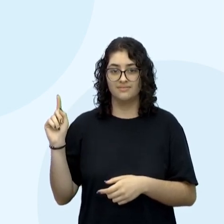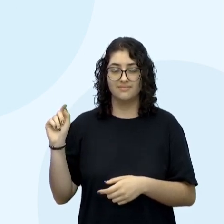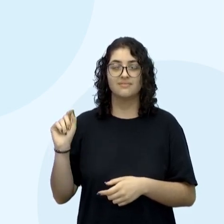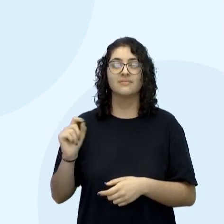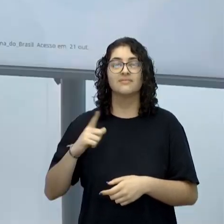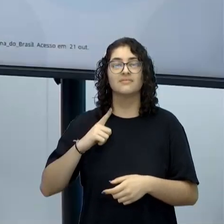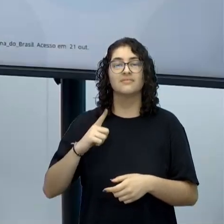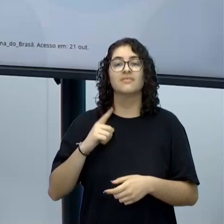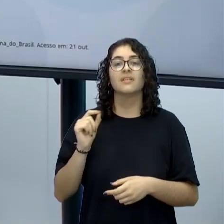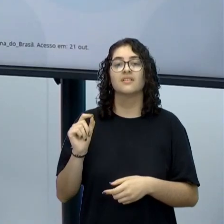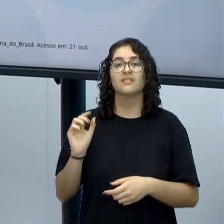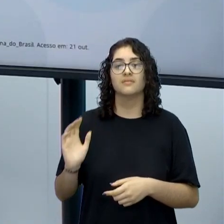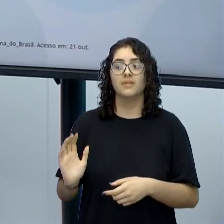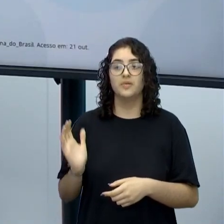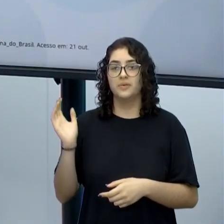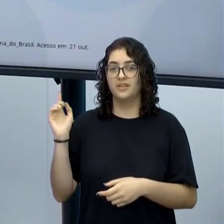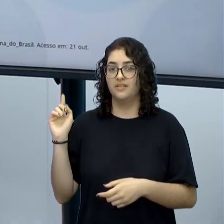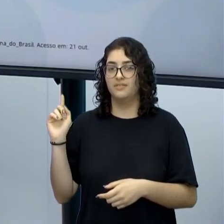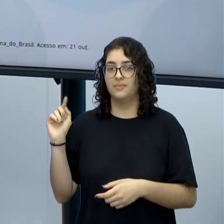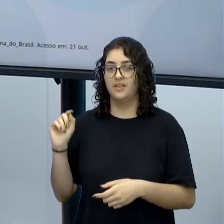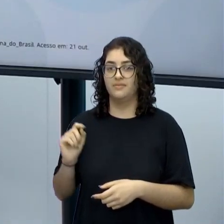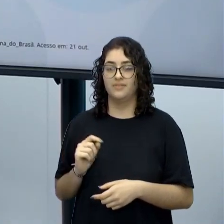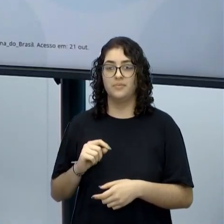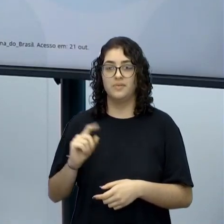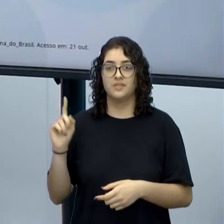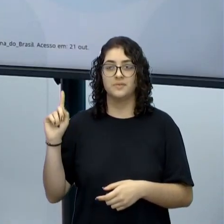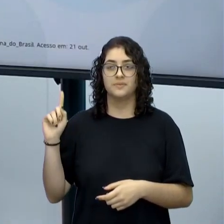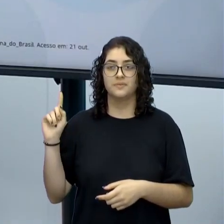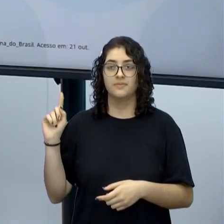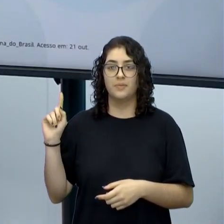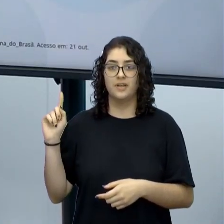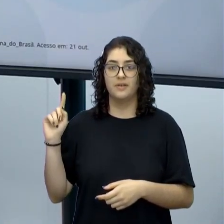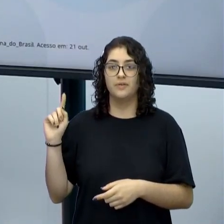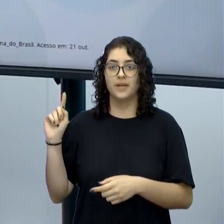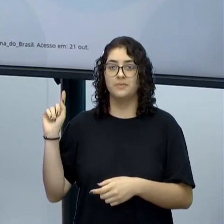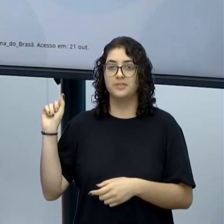O que acontece? Traduzindo, a Lei